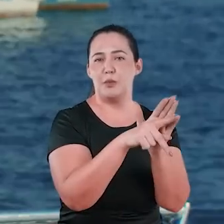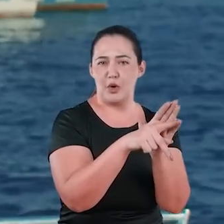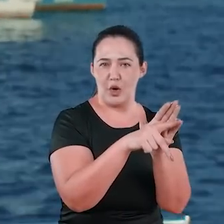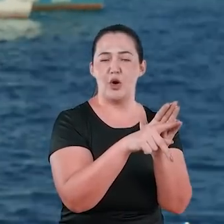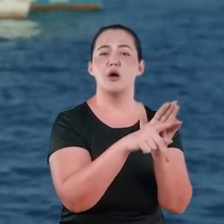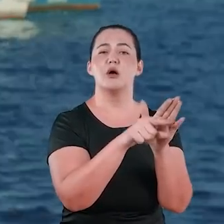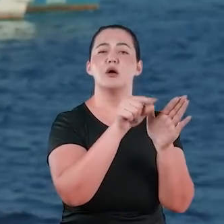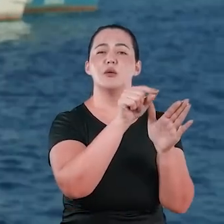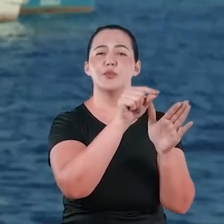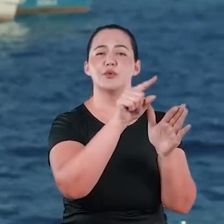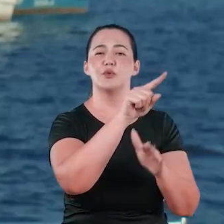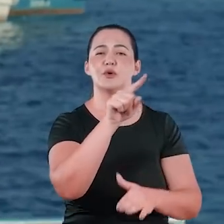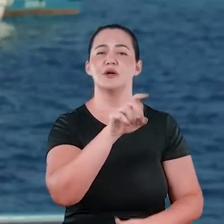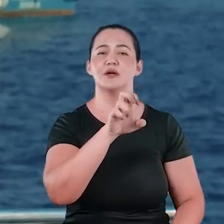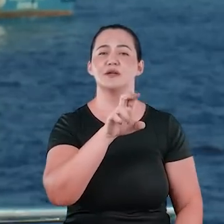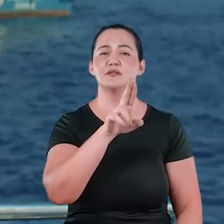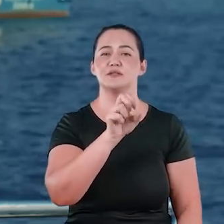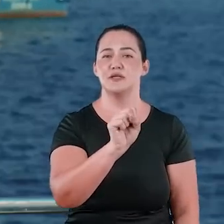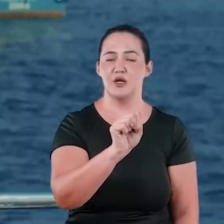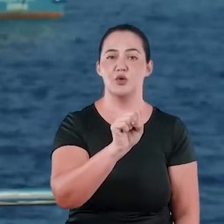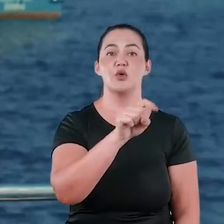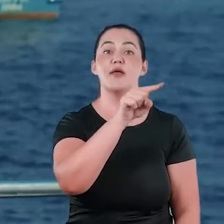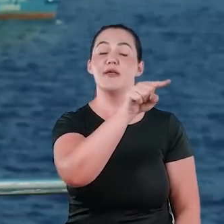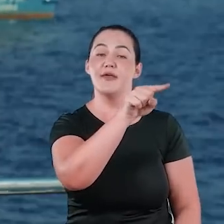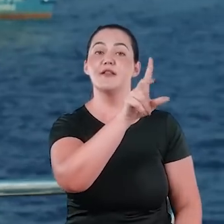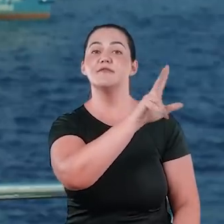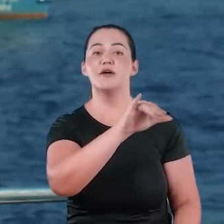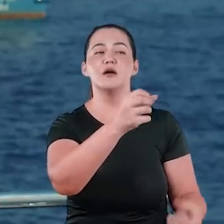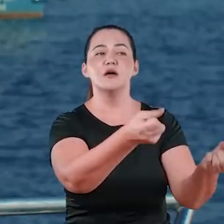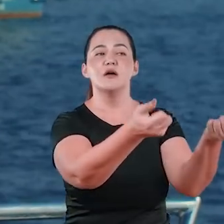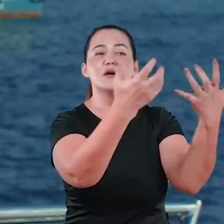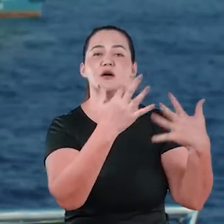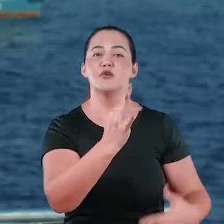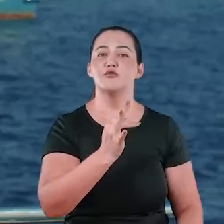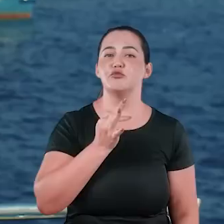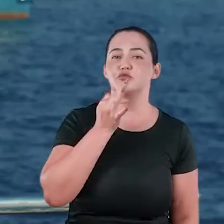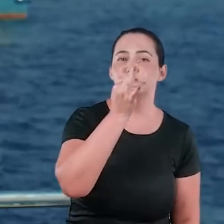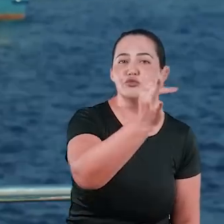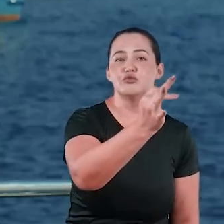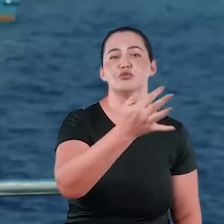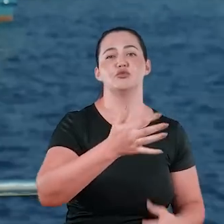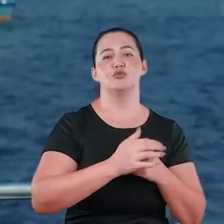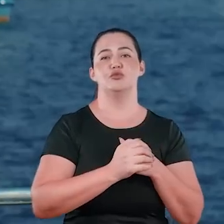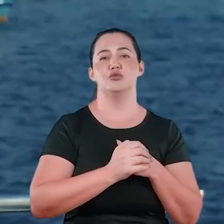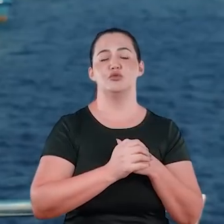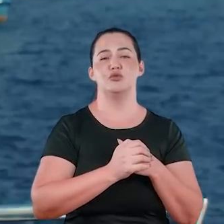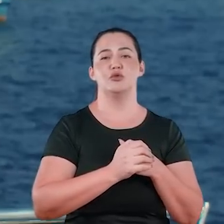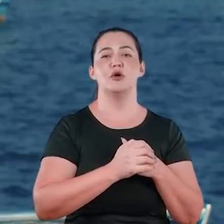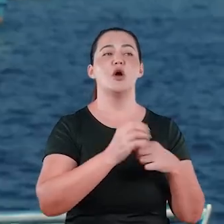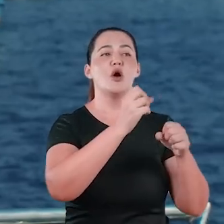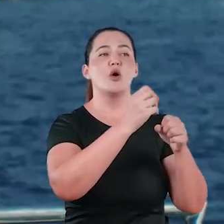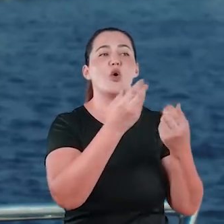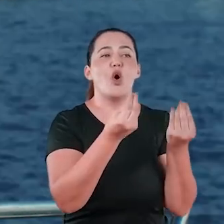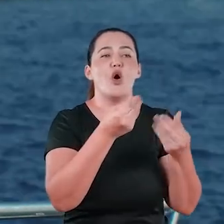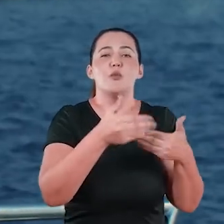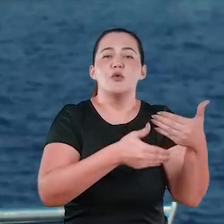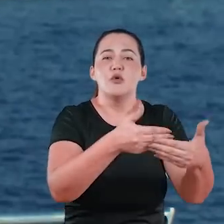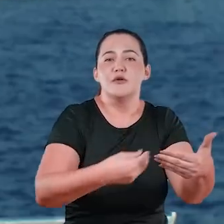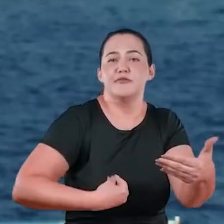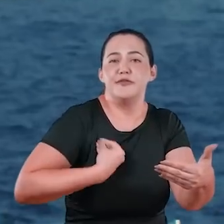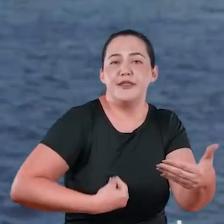olímpico, eu estou falando de Zeus, onde ele revelaria às pessoas o futuro, as condições da vida,